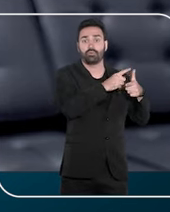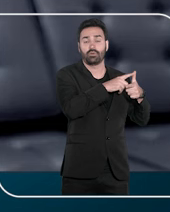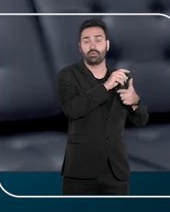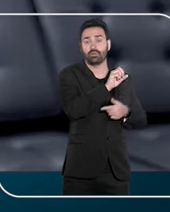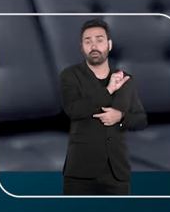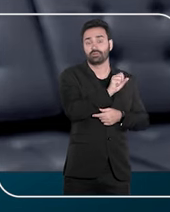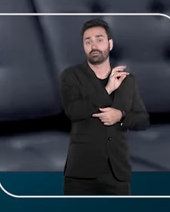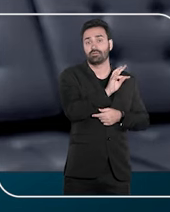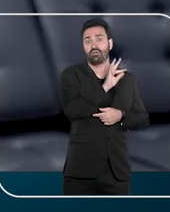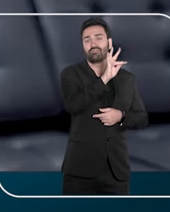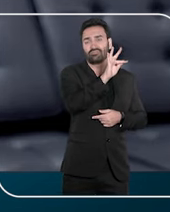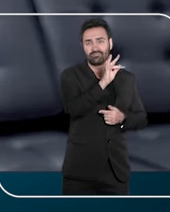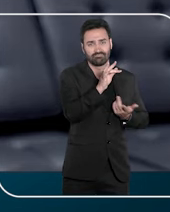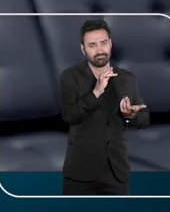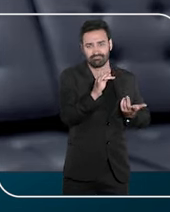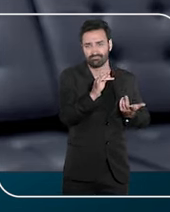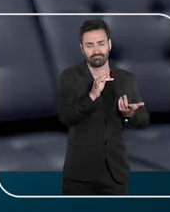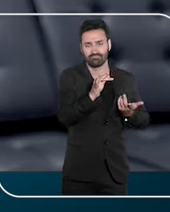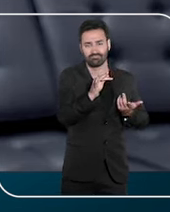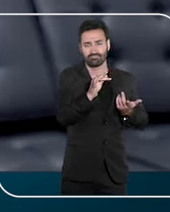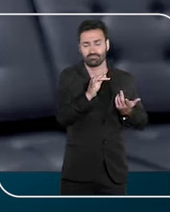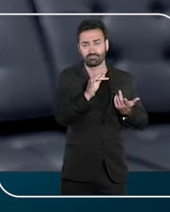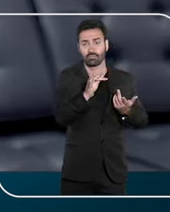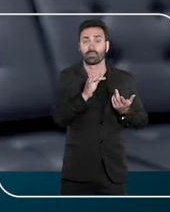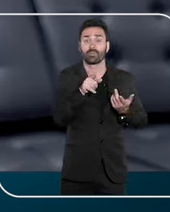lá, somente devem vir